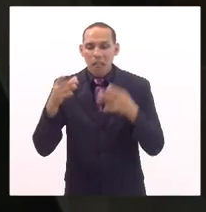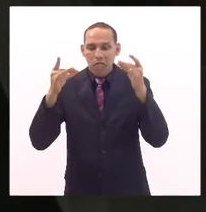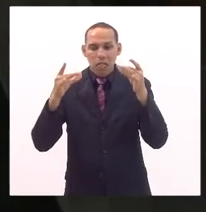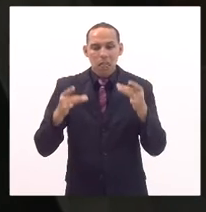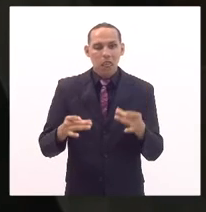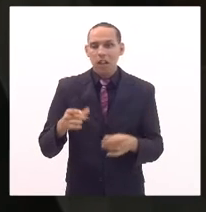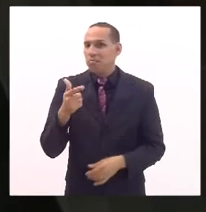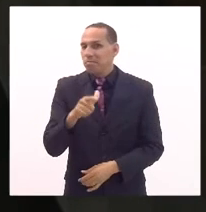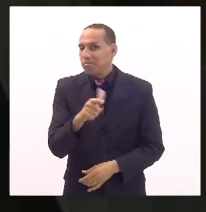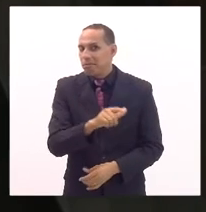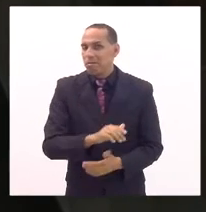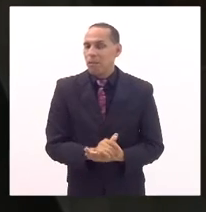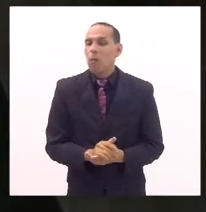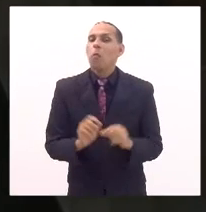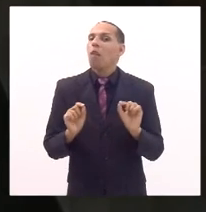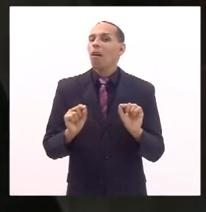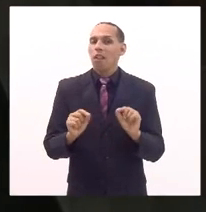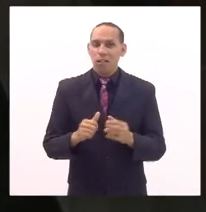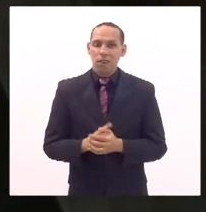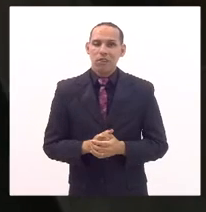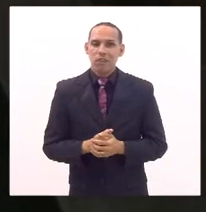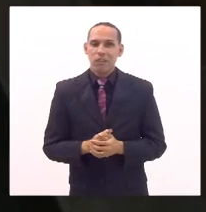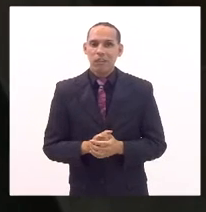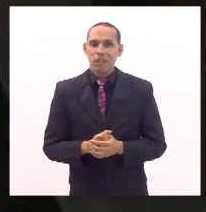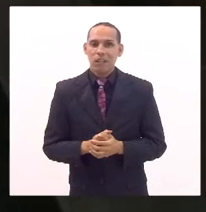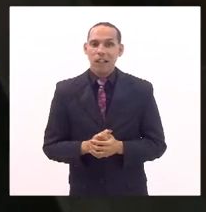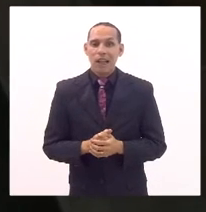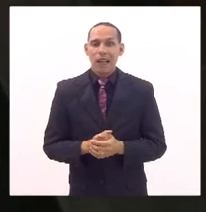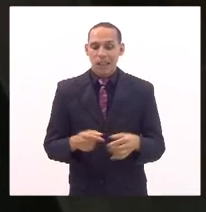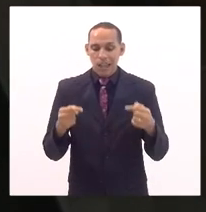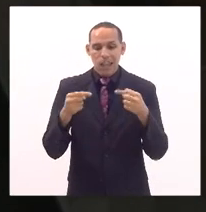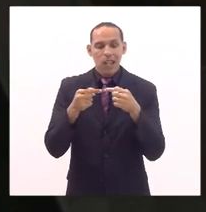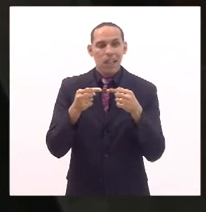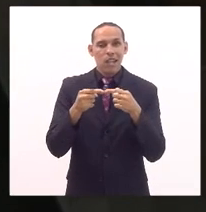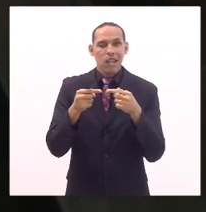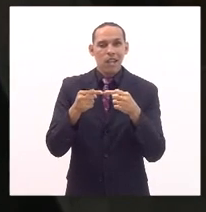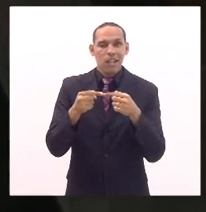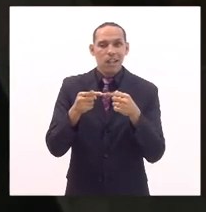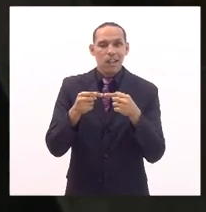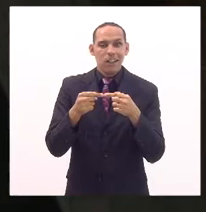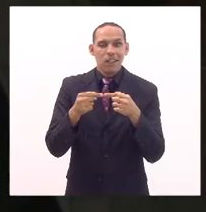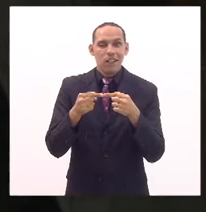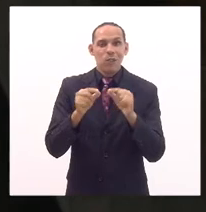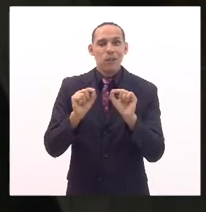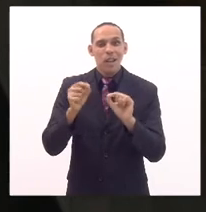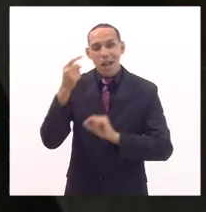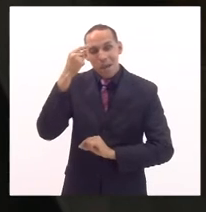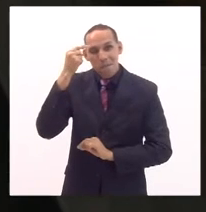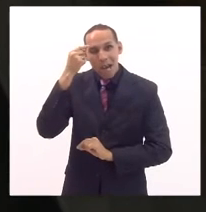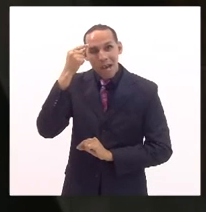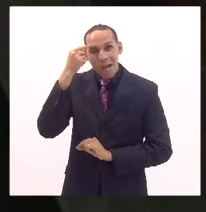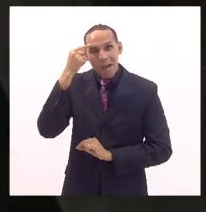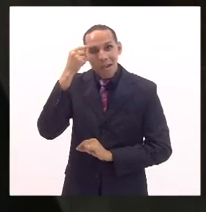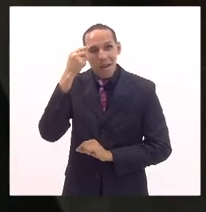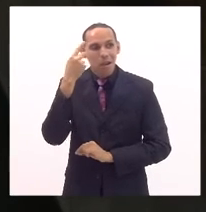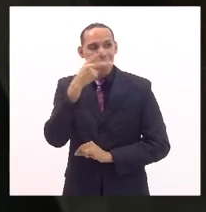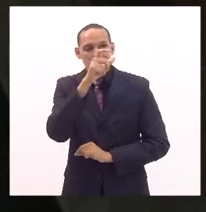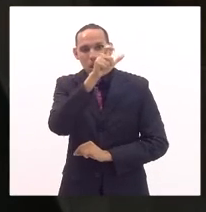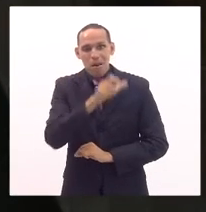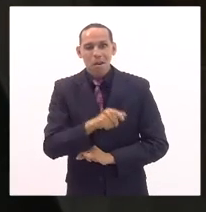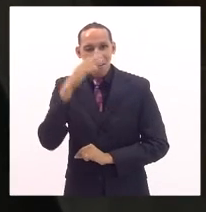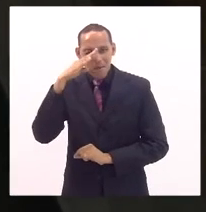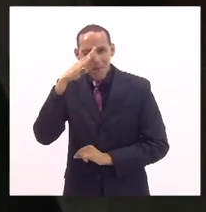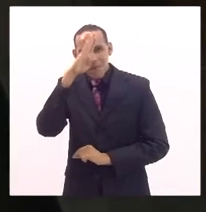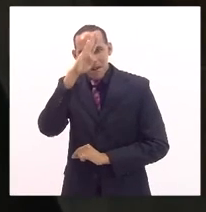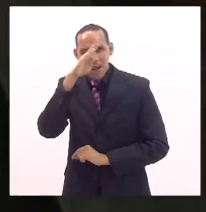detalhamentos de em sintonia e com o pensamento do presidente aí